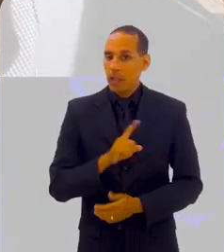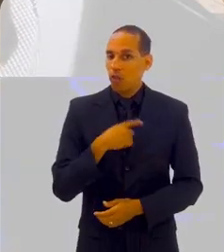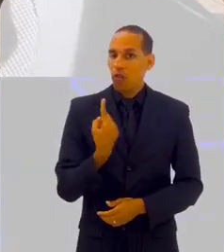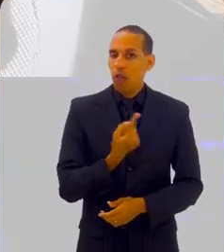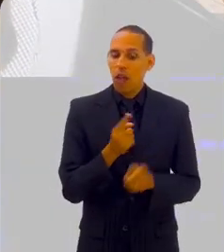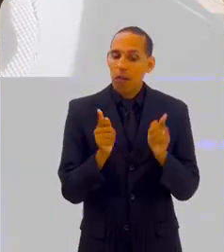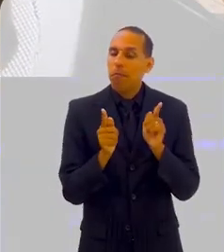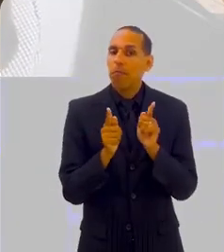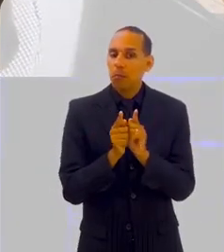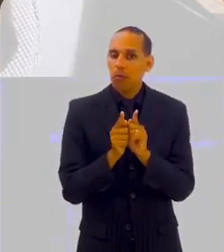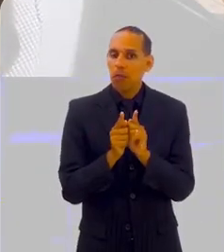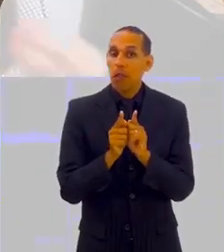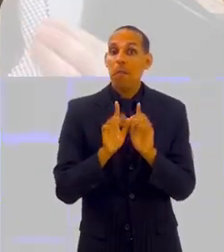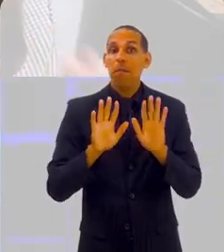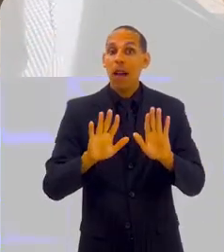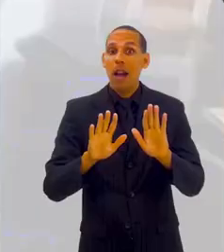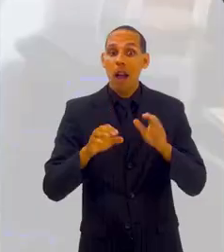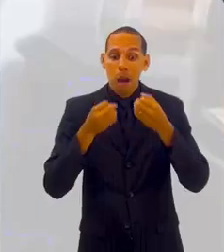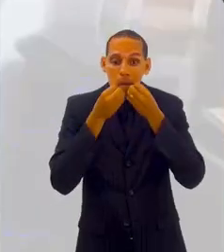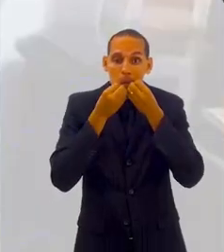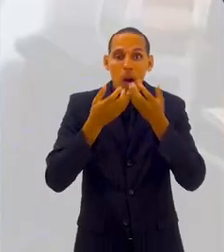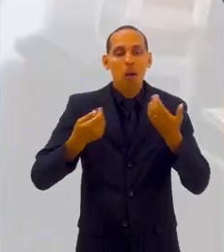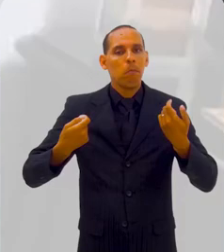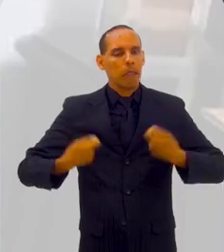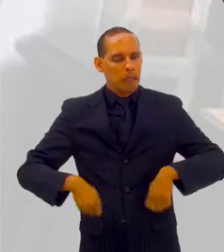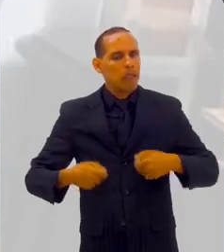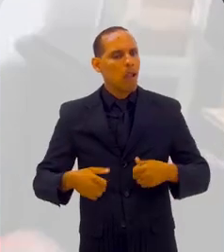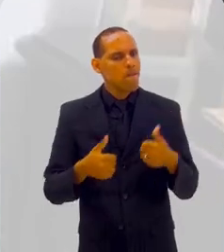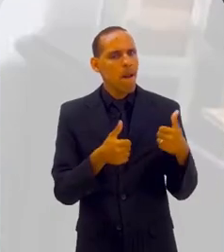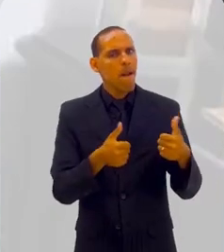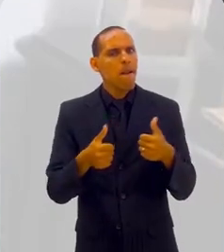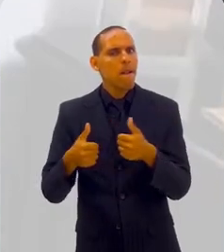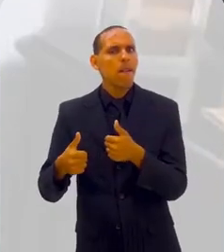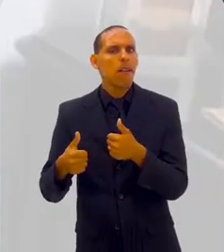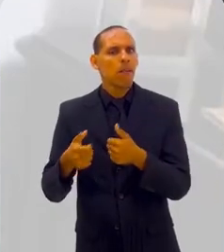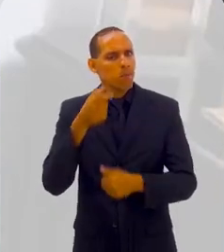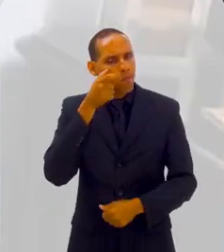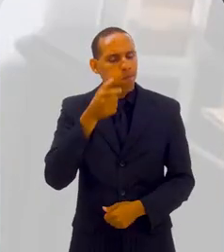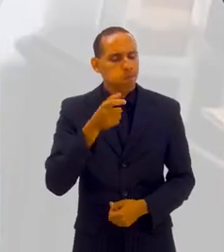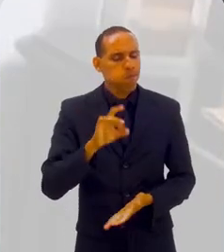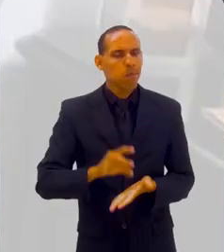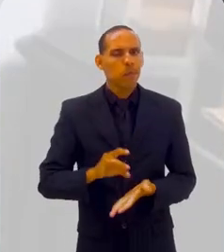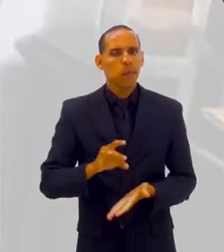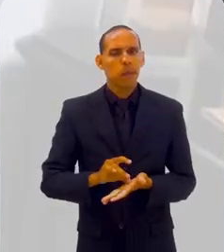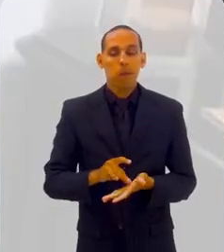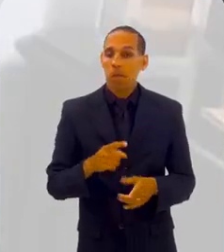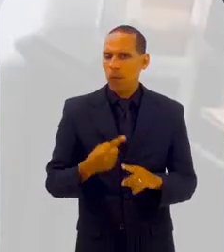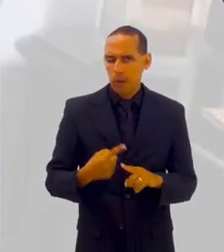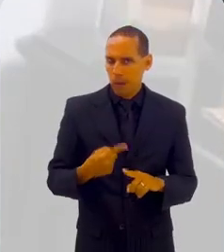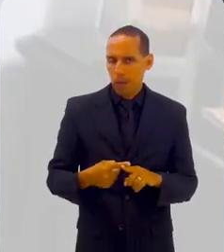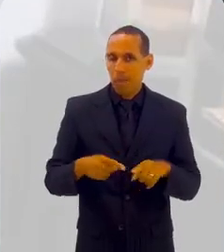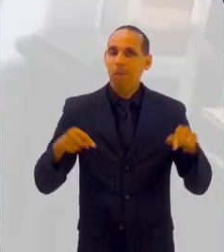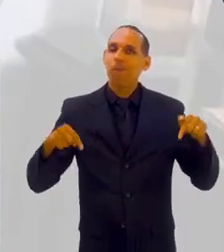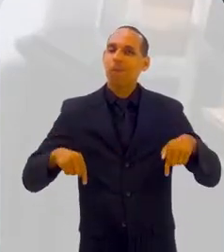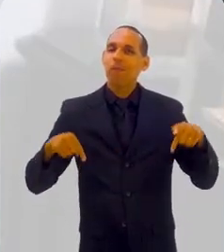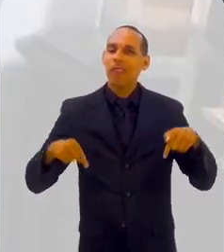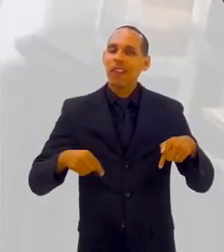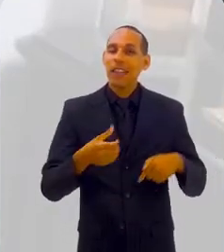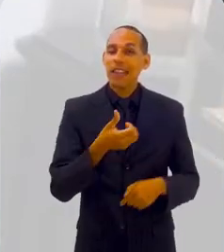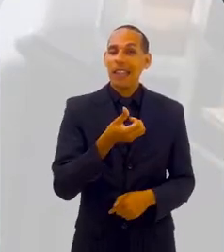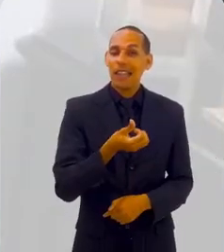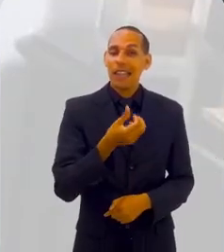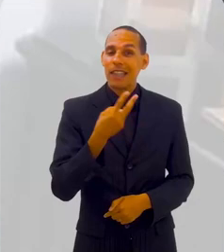somos pequenos, mas tem que ser bons, né? Tem que ser coisas interessantes. Por quê? Porque aqui você